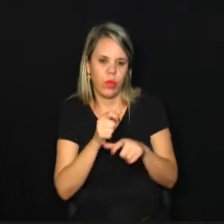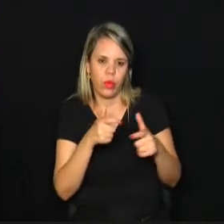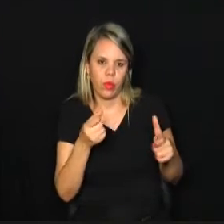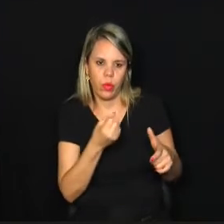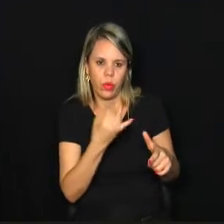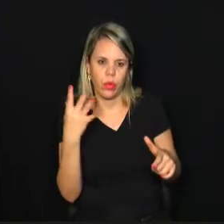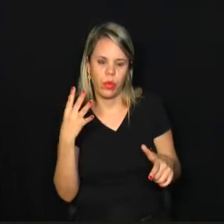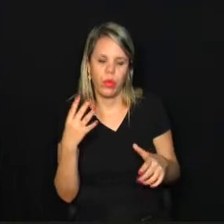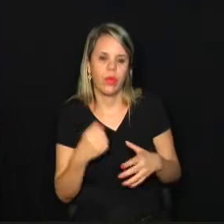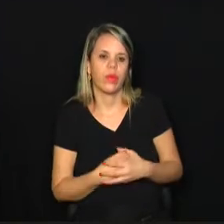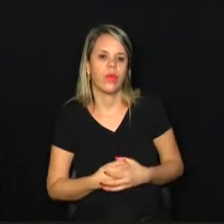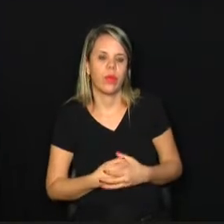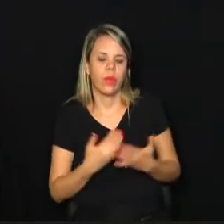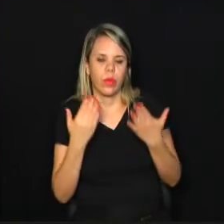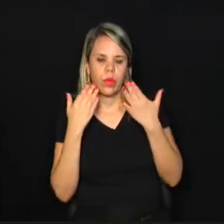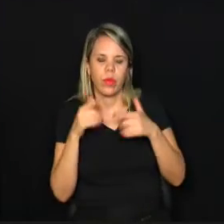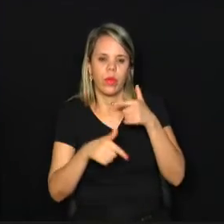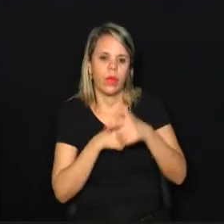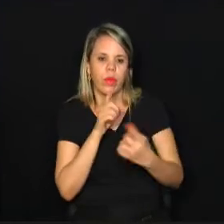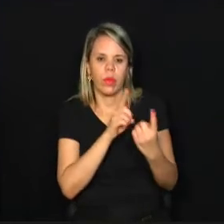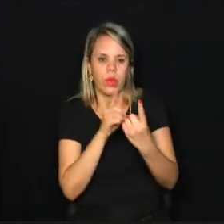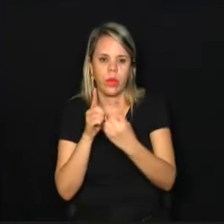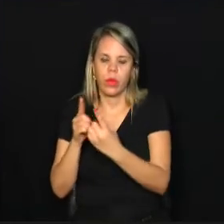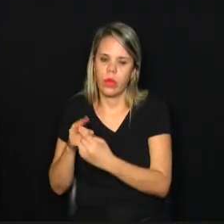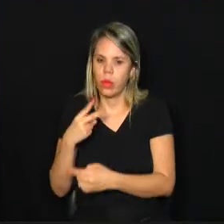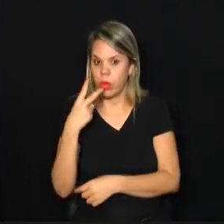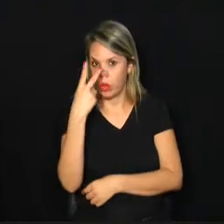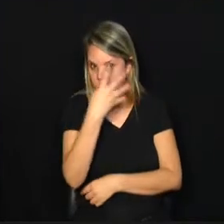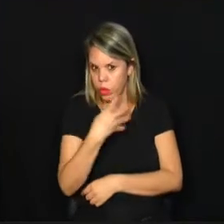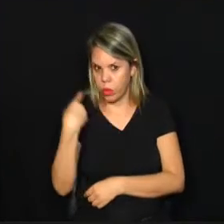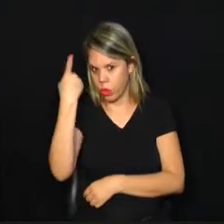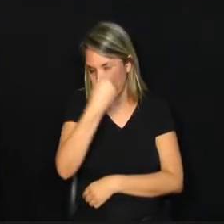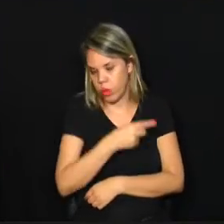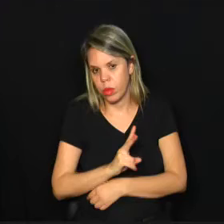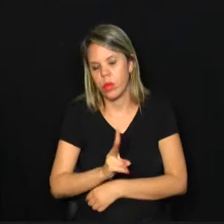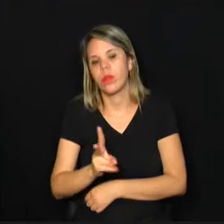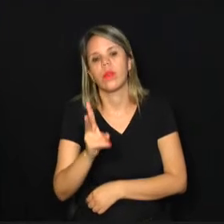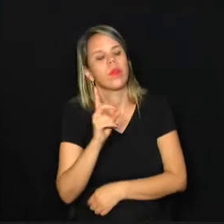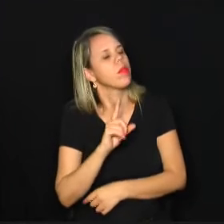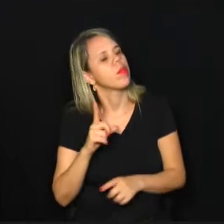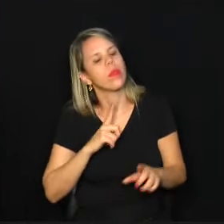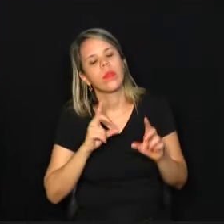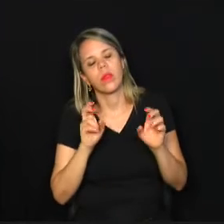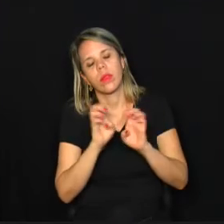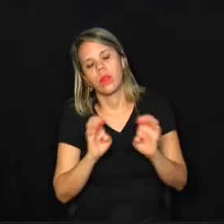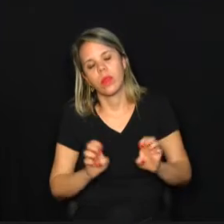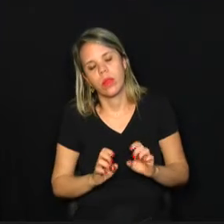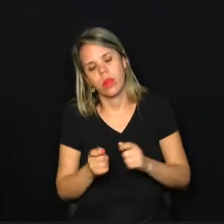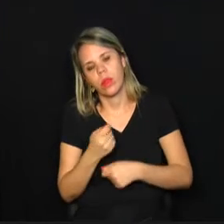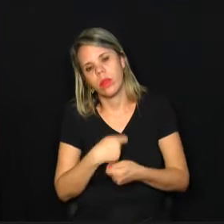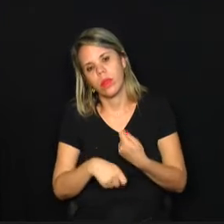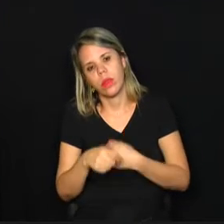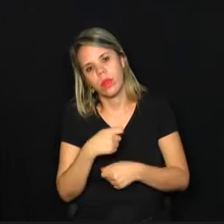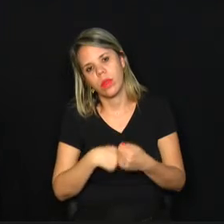a amplitude da prestação dos serviços todos 24 horas, a gente manter essa estrutura gerencial com 100 e poucos